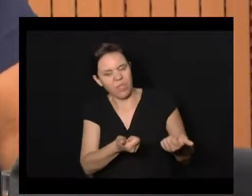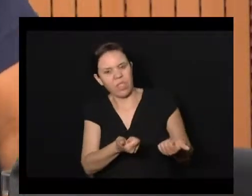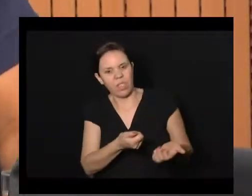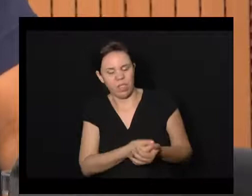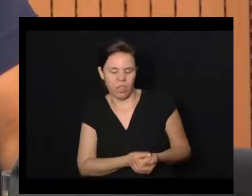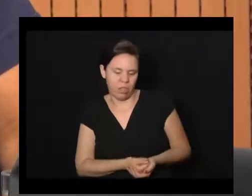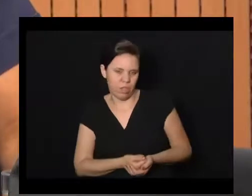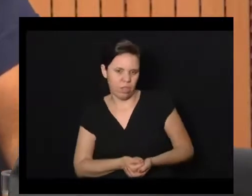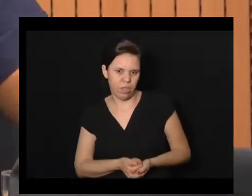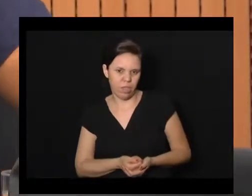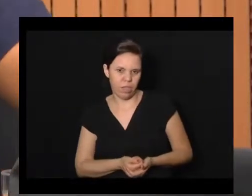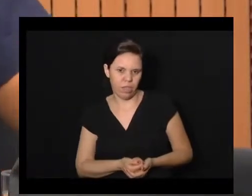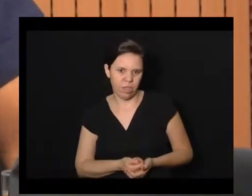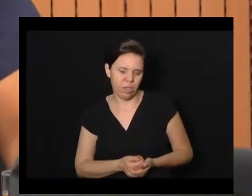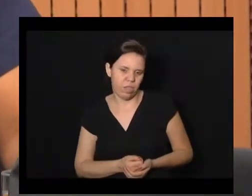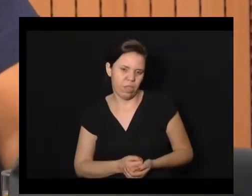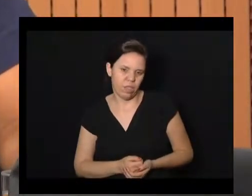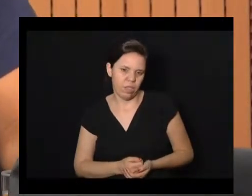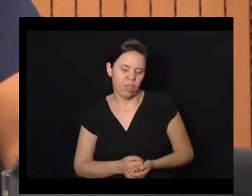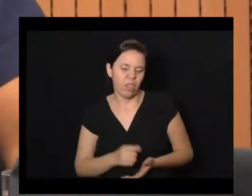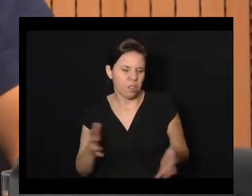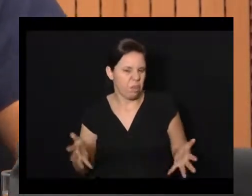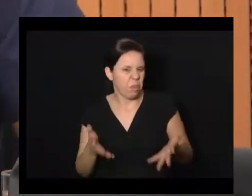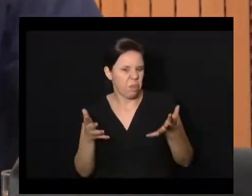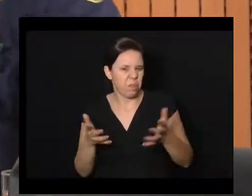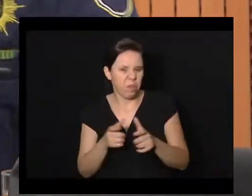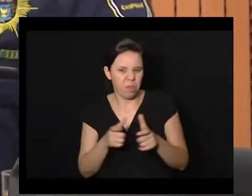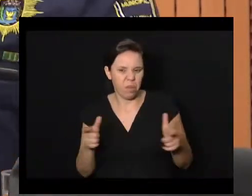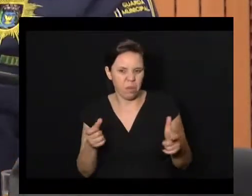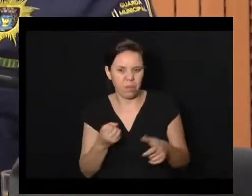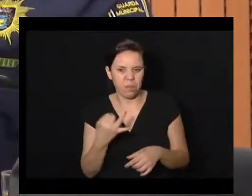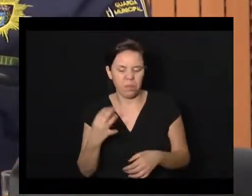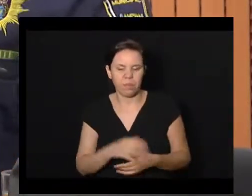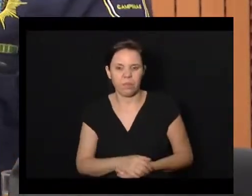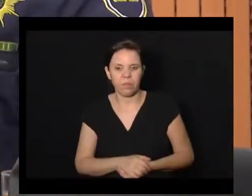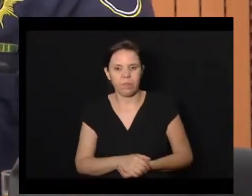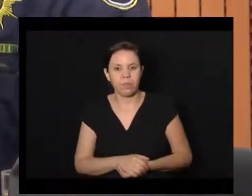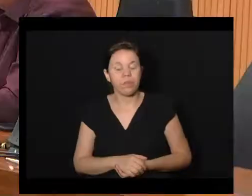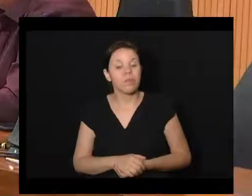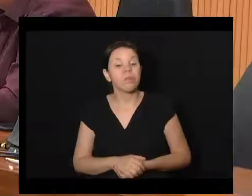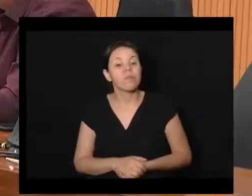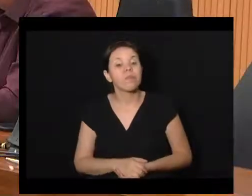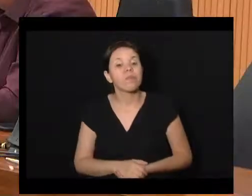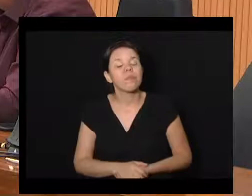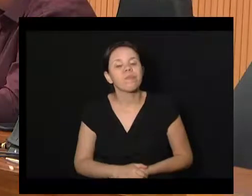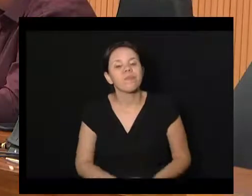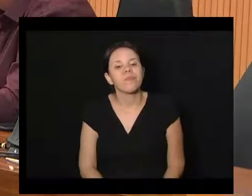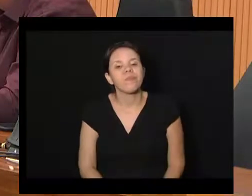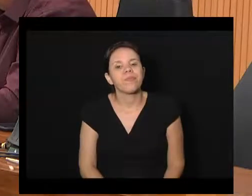oferecidos e isso então promove a concentração step favor